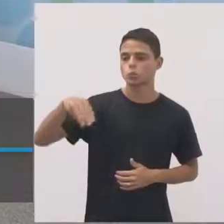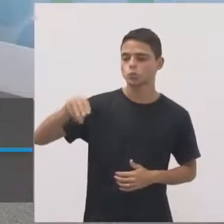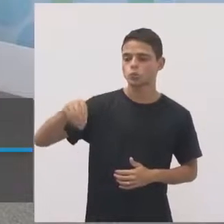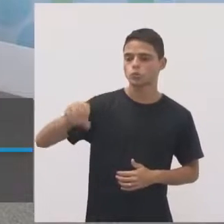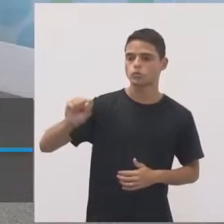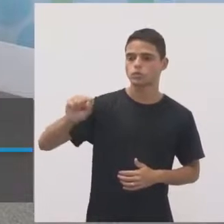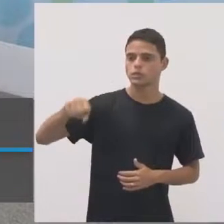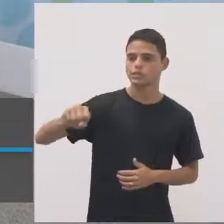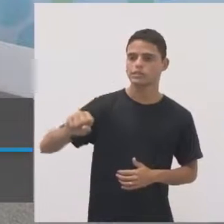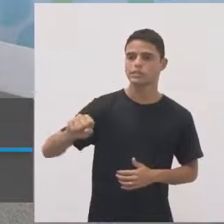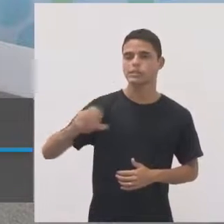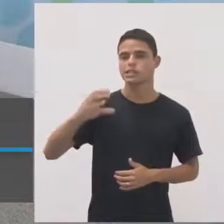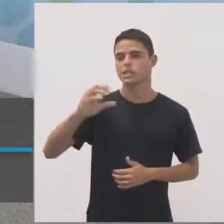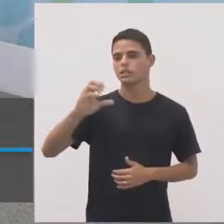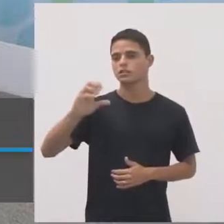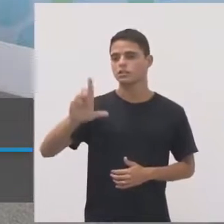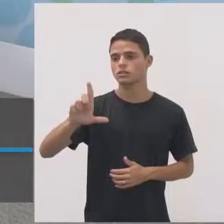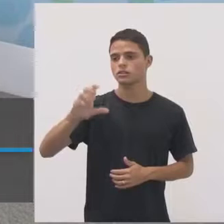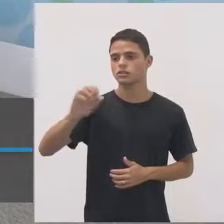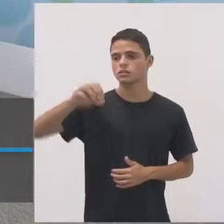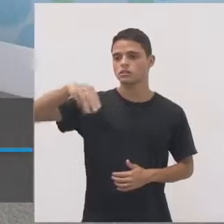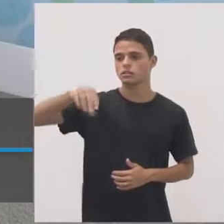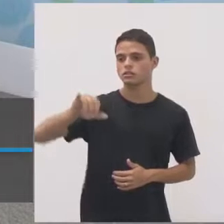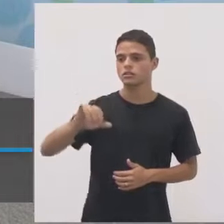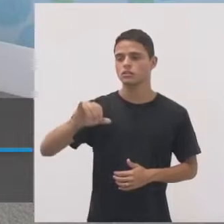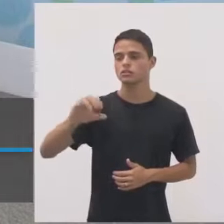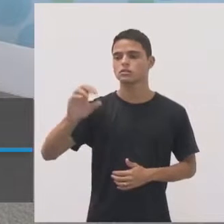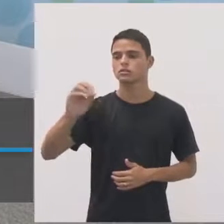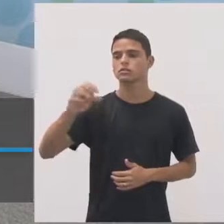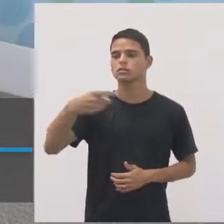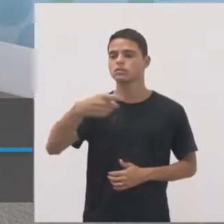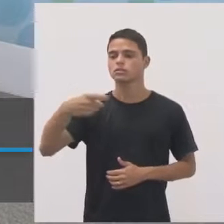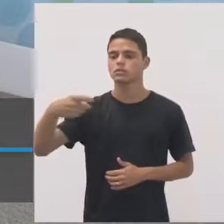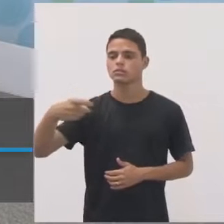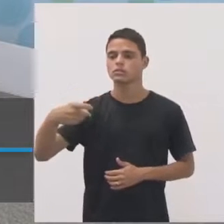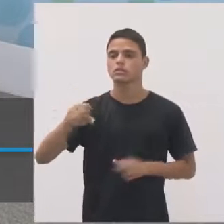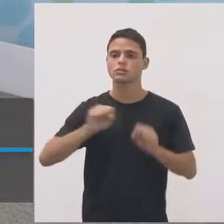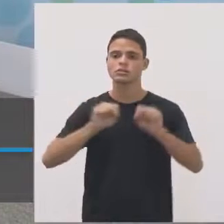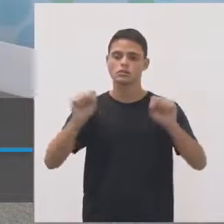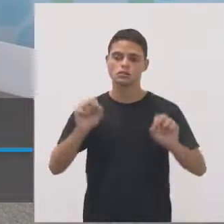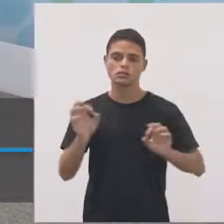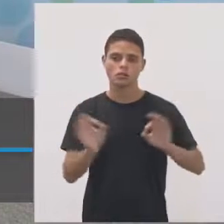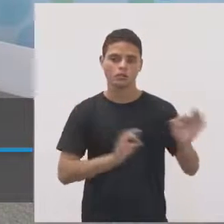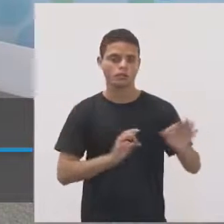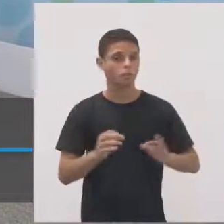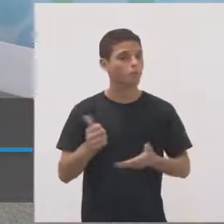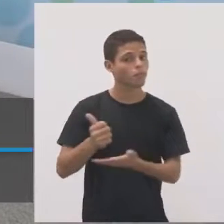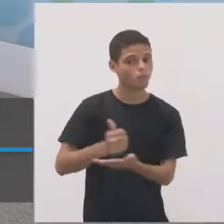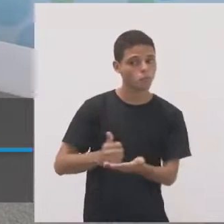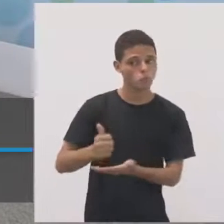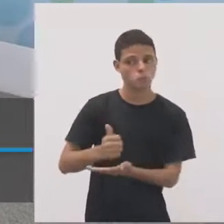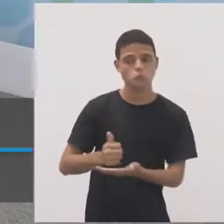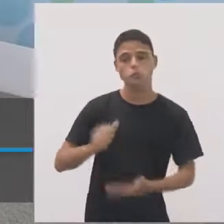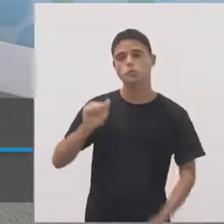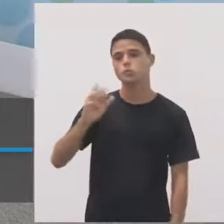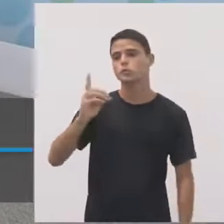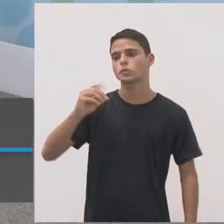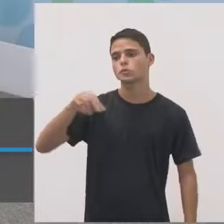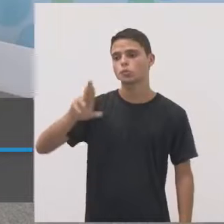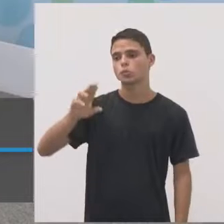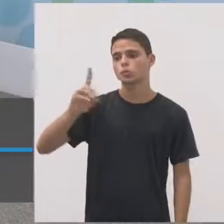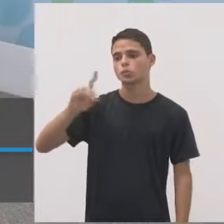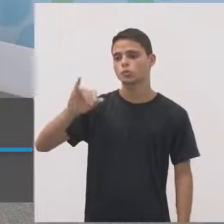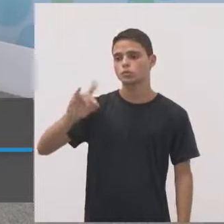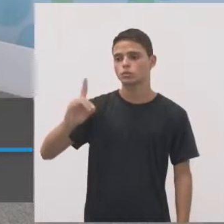Chrome OS. Esse sistema operacional, basicamente, é um Android dentro do seu